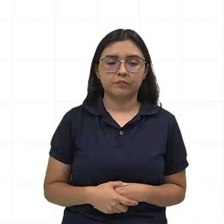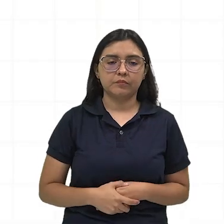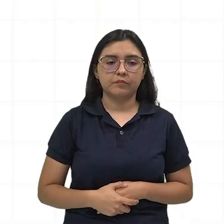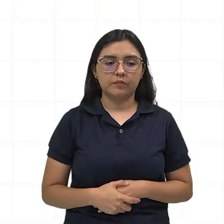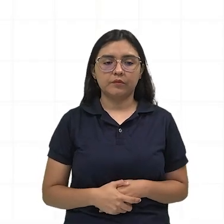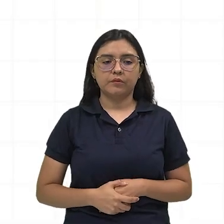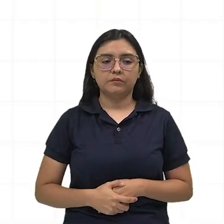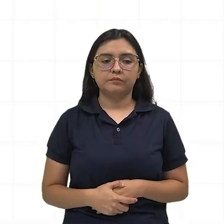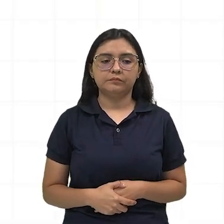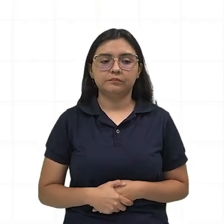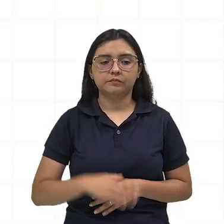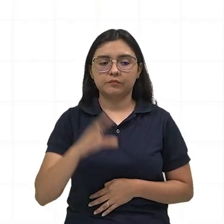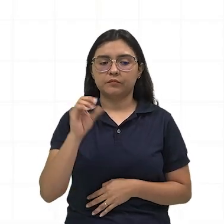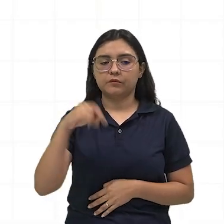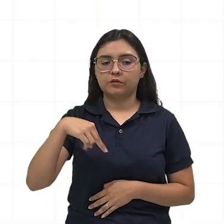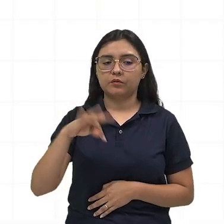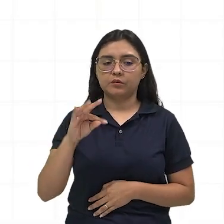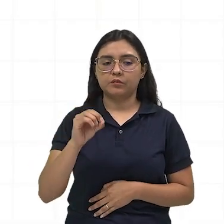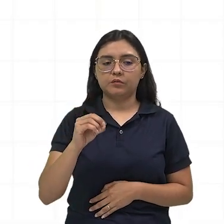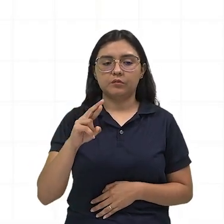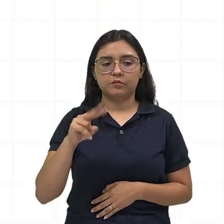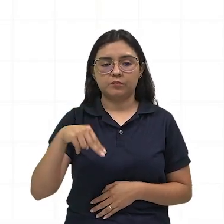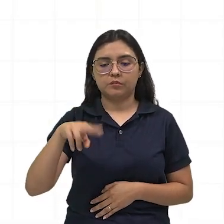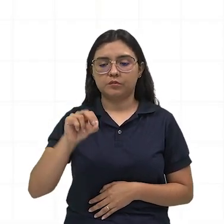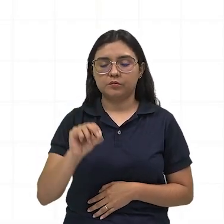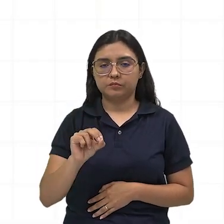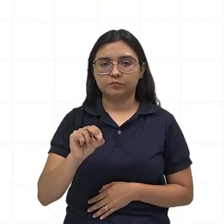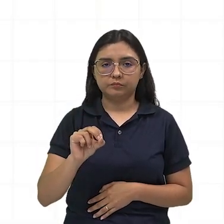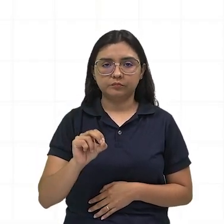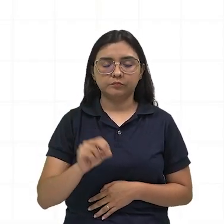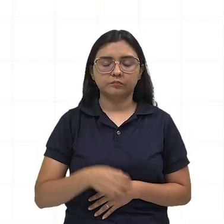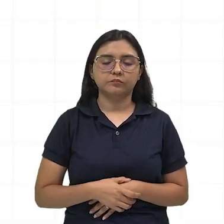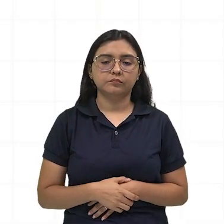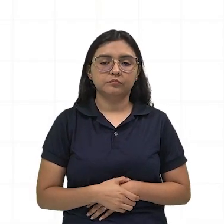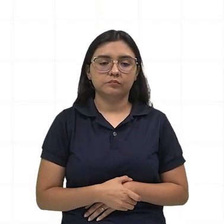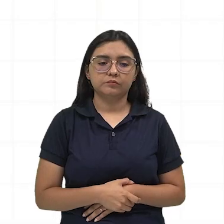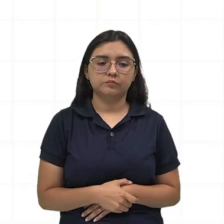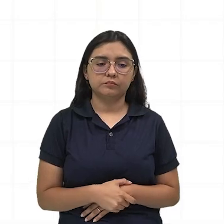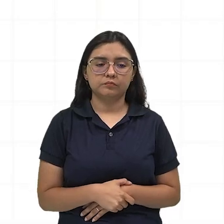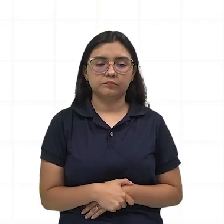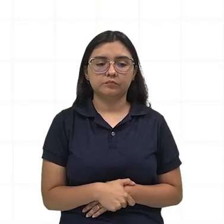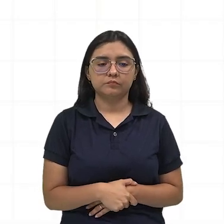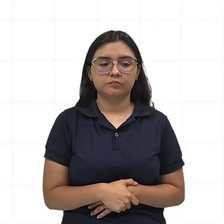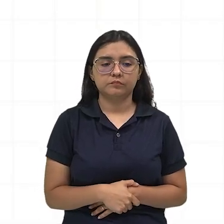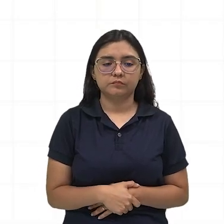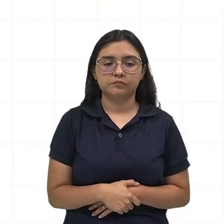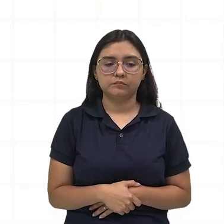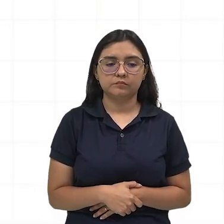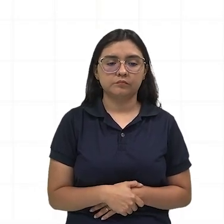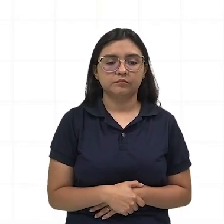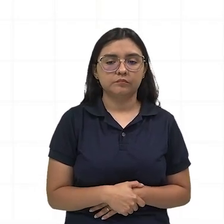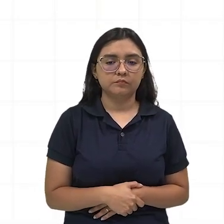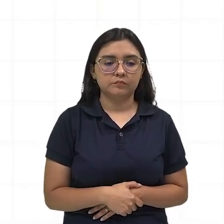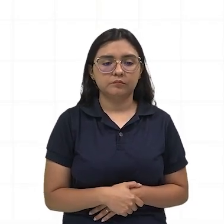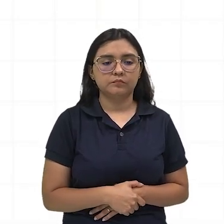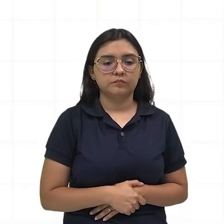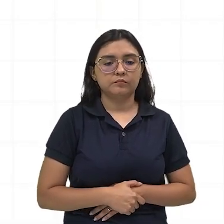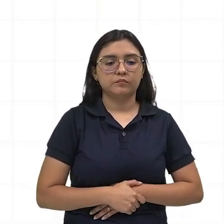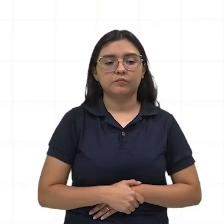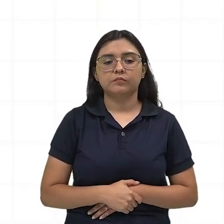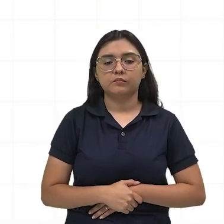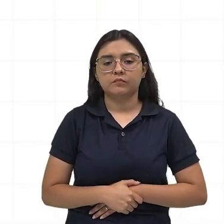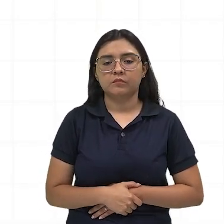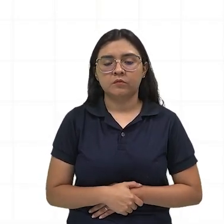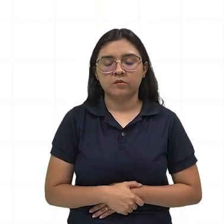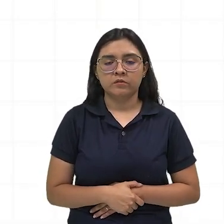contorno. Beleza? Olha, é o contorno. Isso é a circunferência. E o